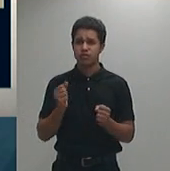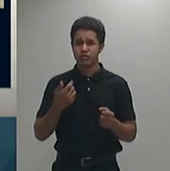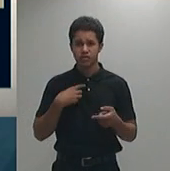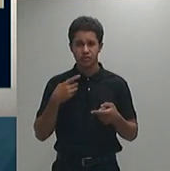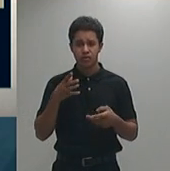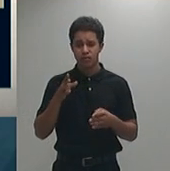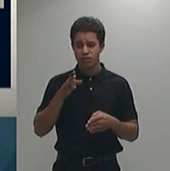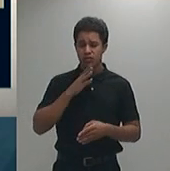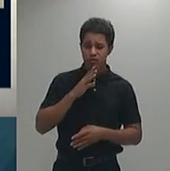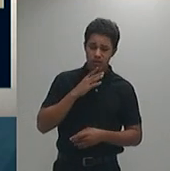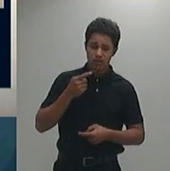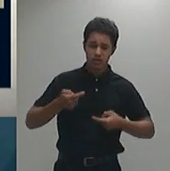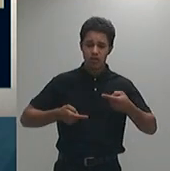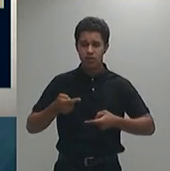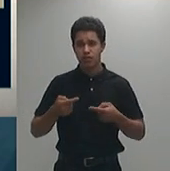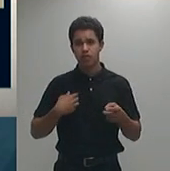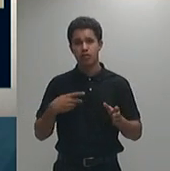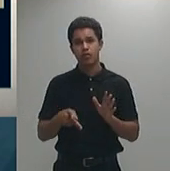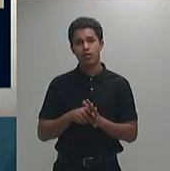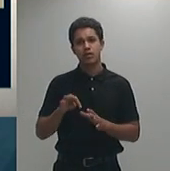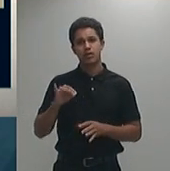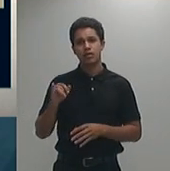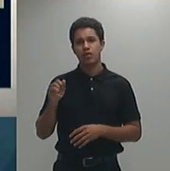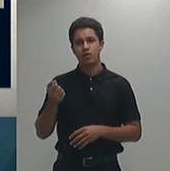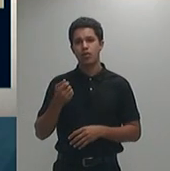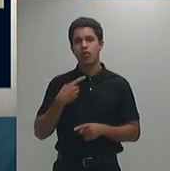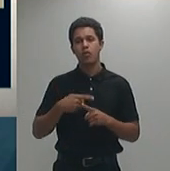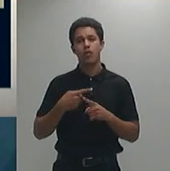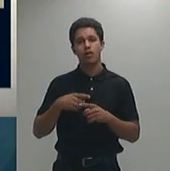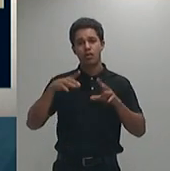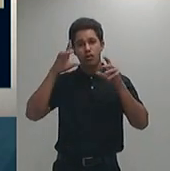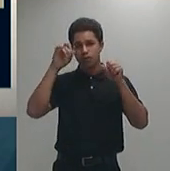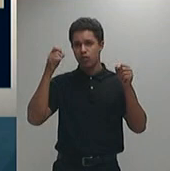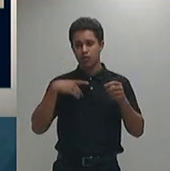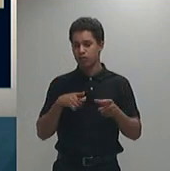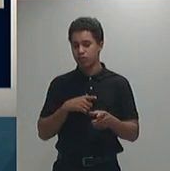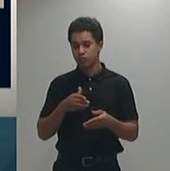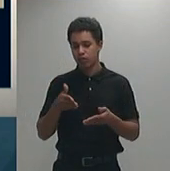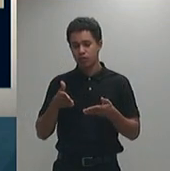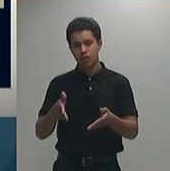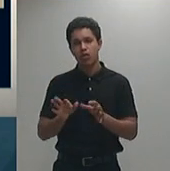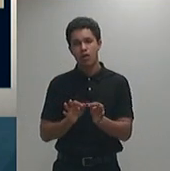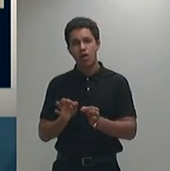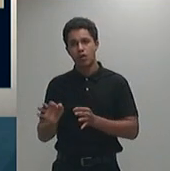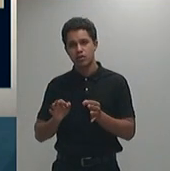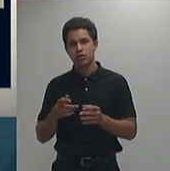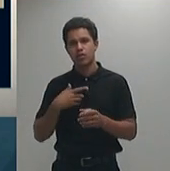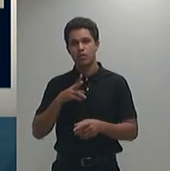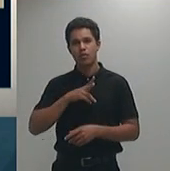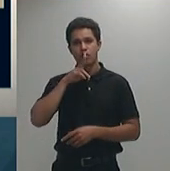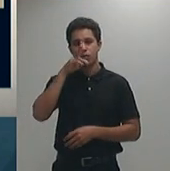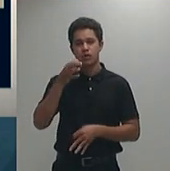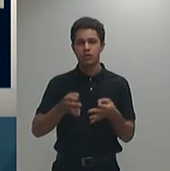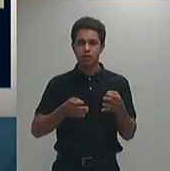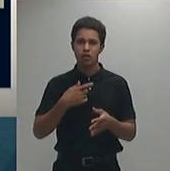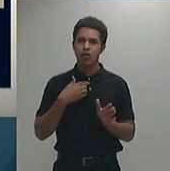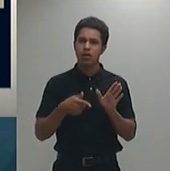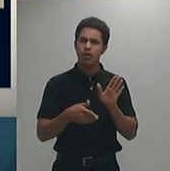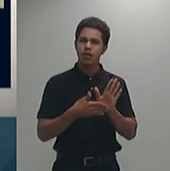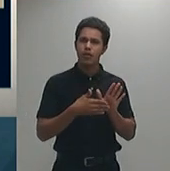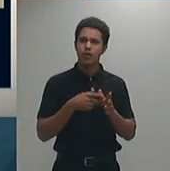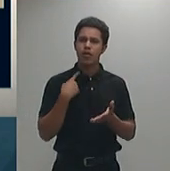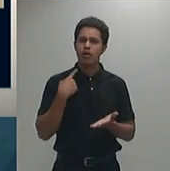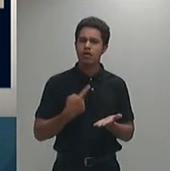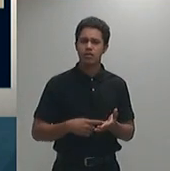TJ pois o tribunal arbitral não compõem a organização do Poder Judiciário afirmando esse propósito Abra o açúcar tanto faz a divergência de entendimento